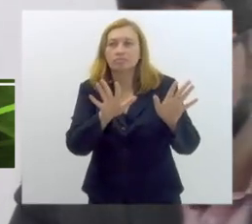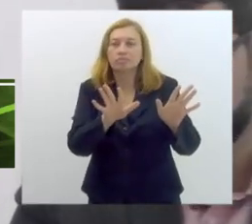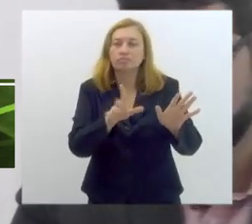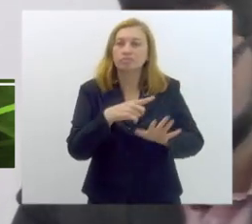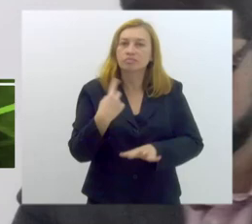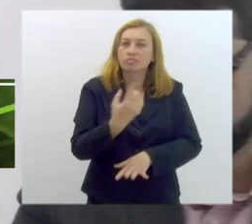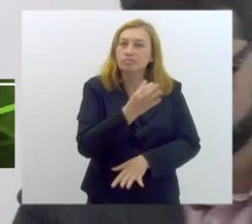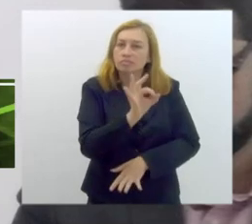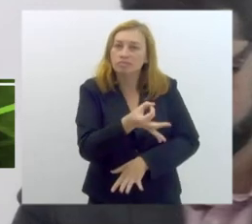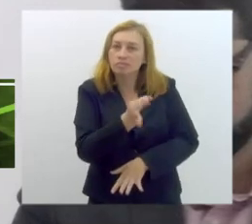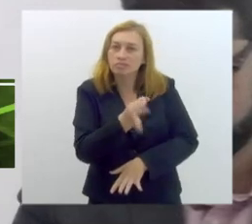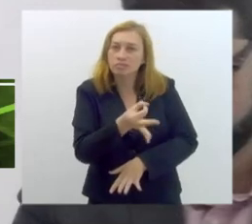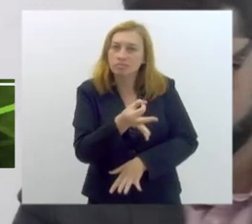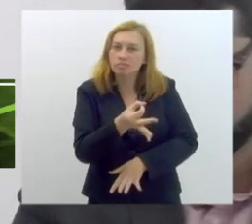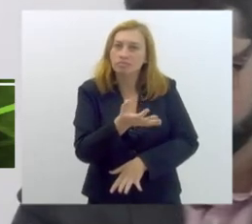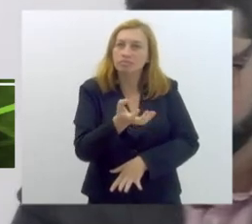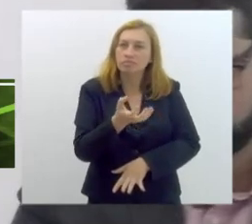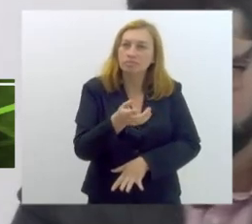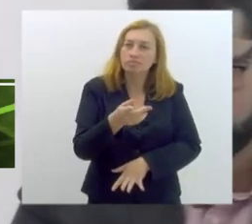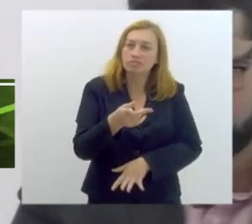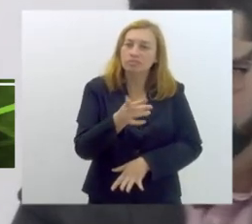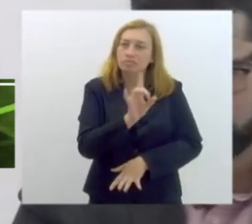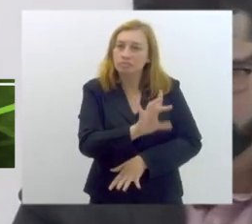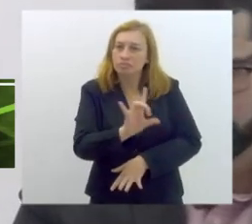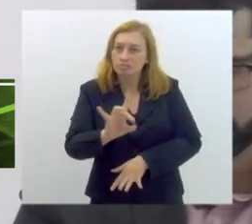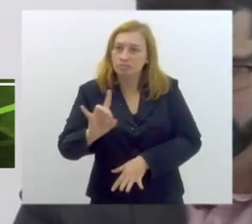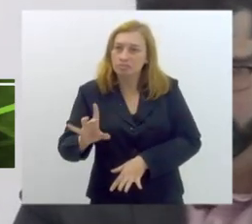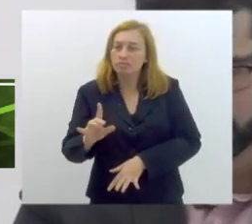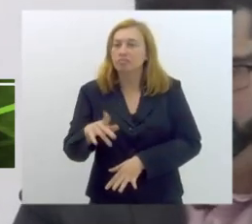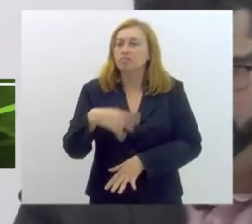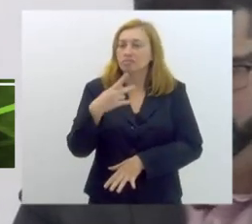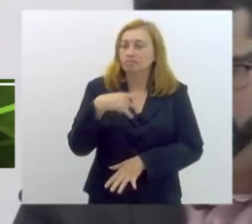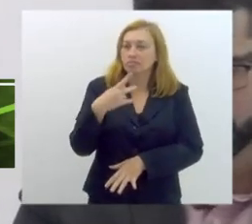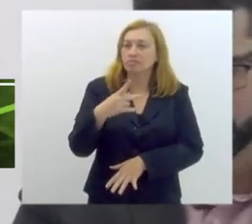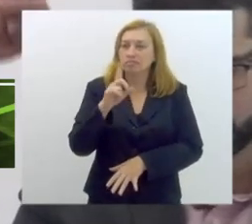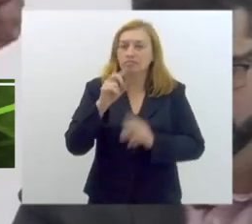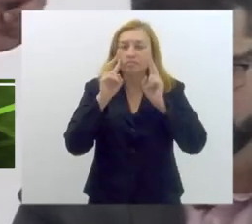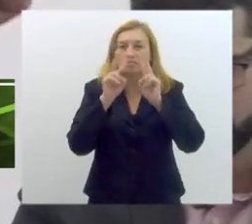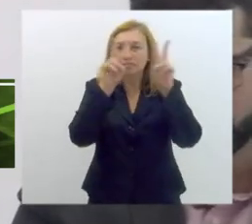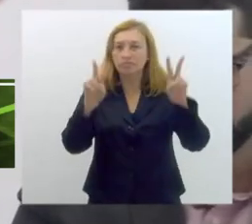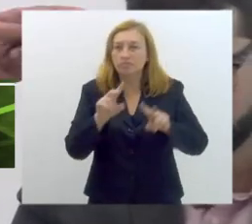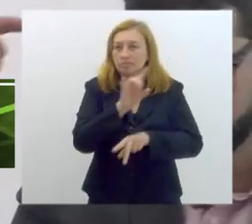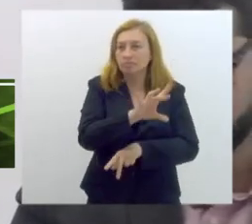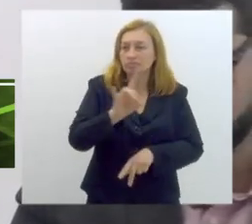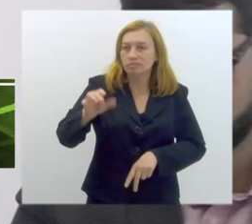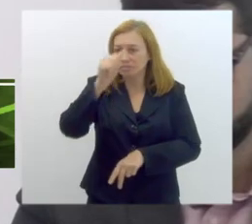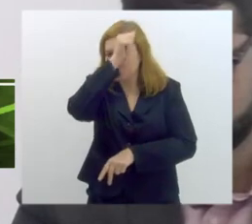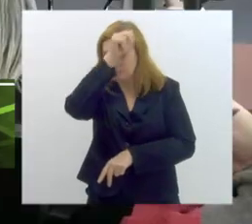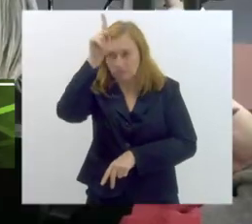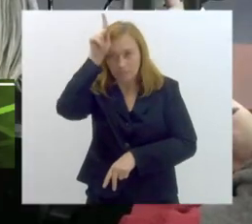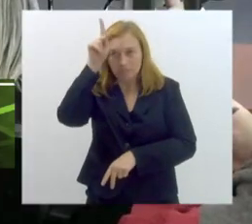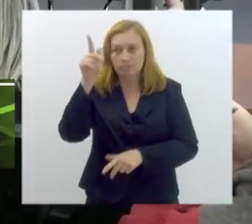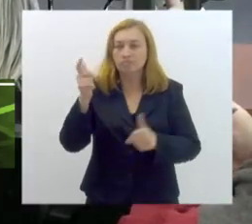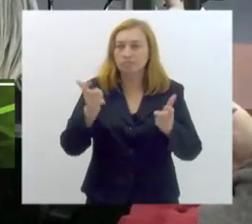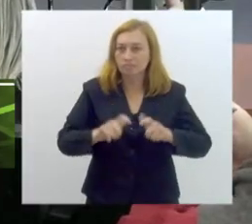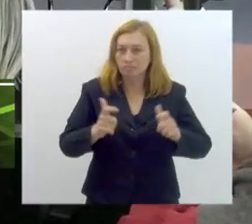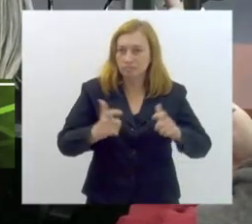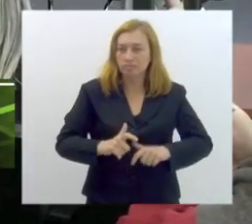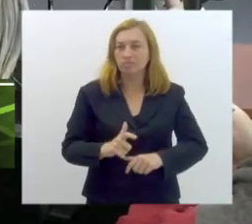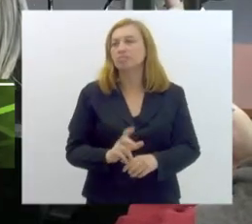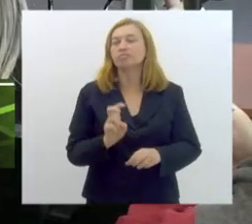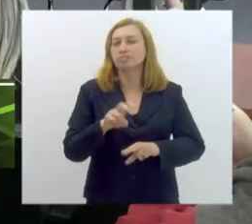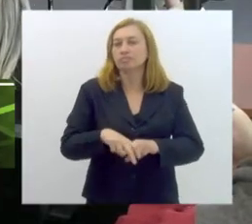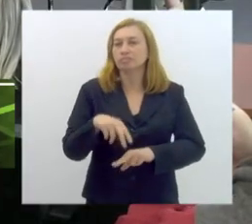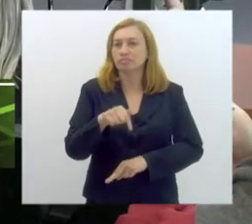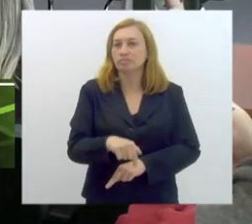faz questão de colocar a cada dia do nosso trabalho, que eu tenho certeza que é a visão de cada prefeito e prefeita e gestor que está sentado